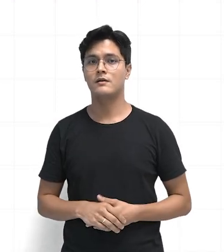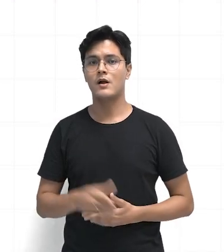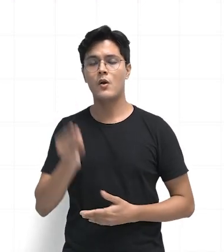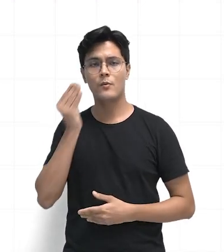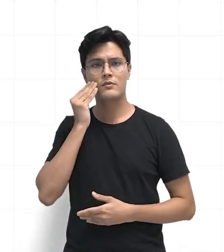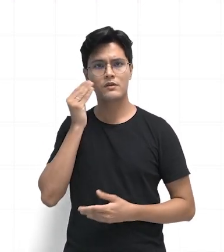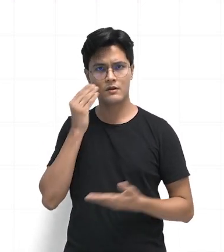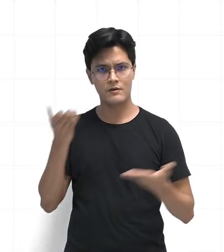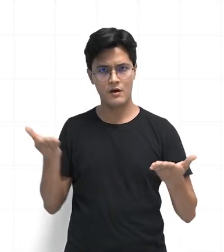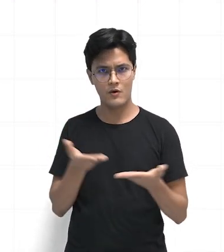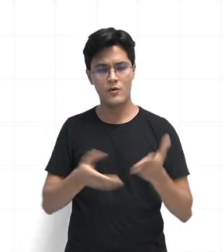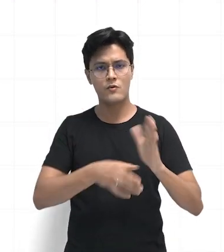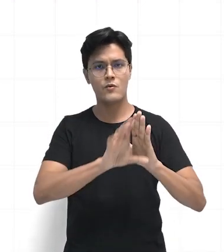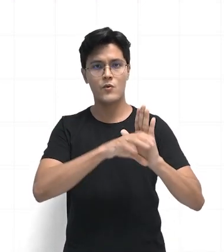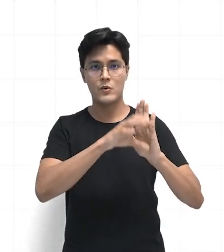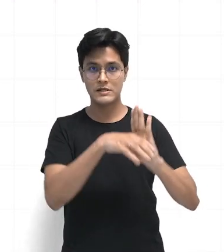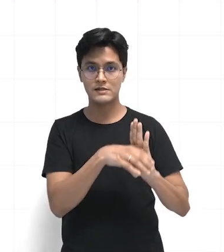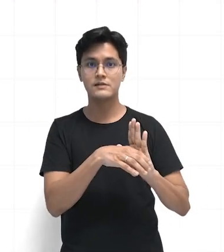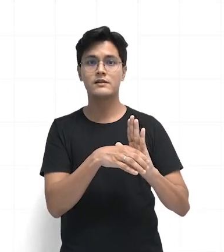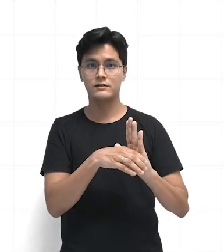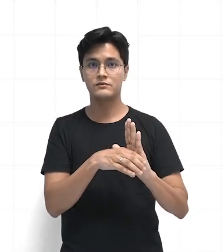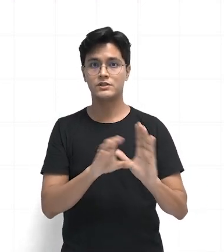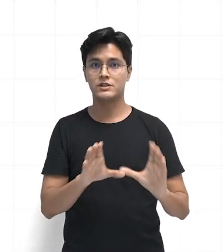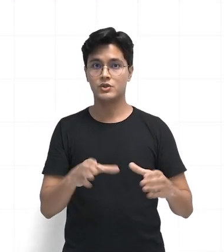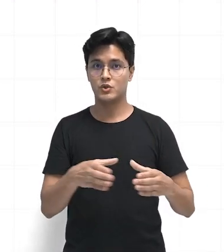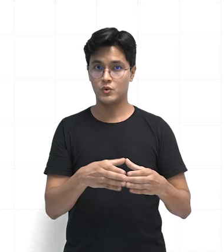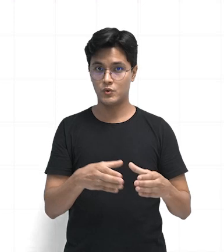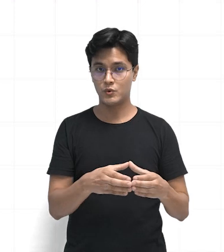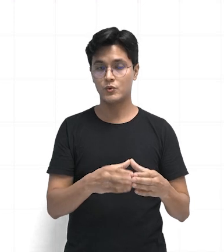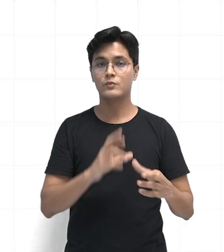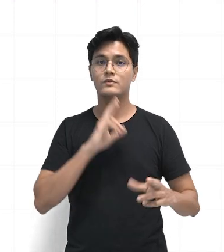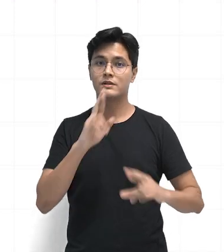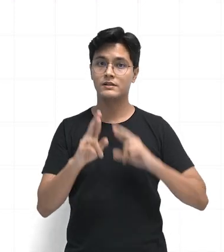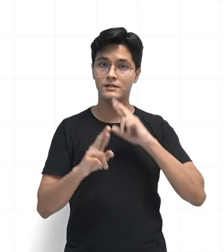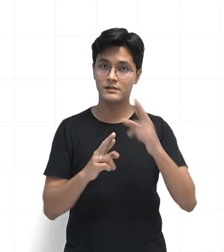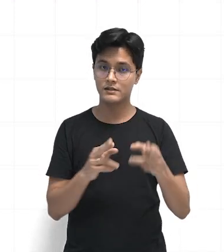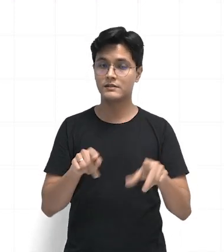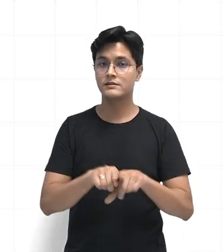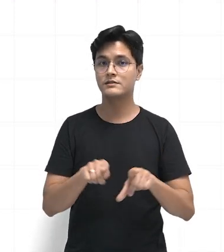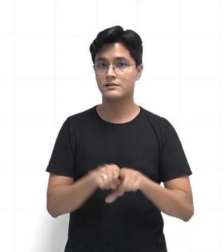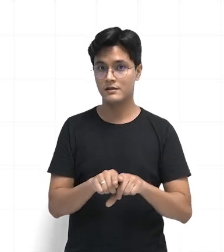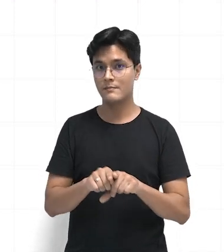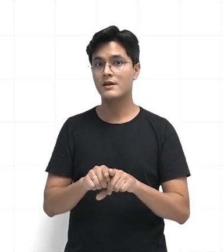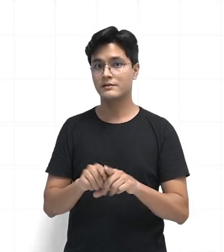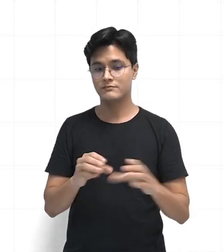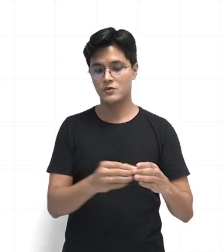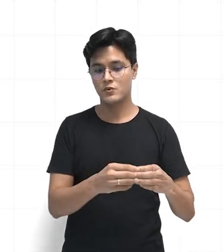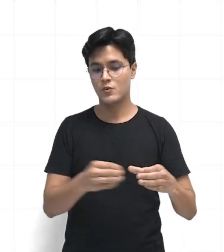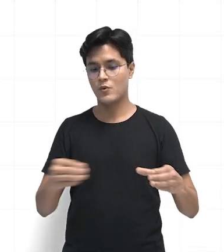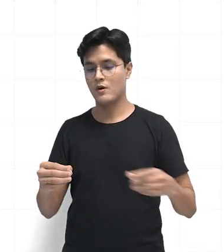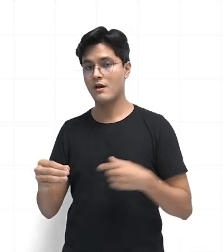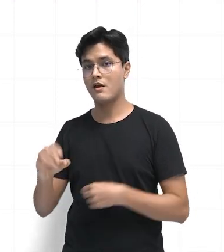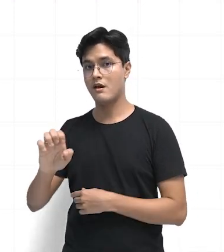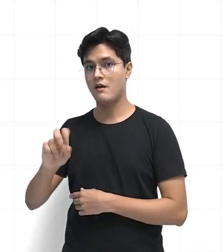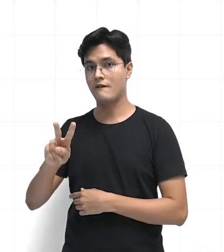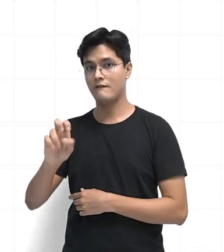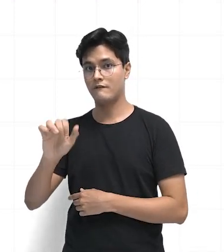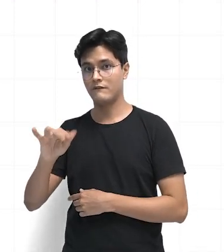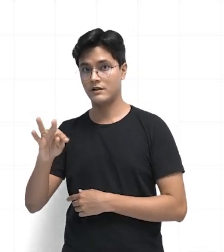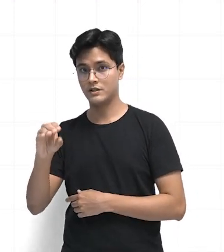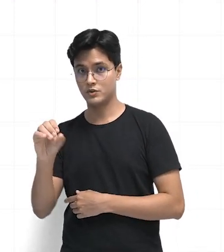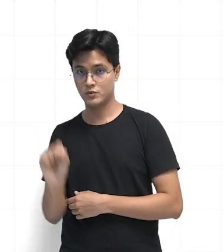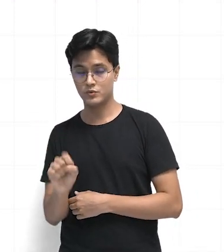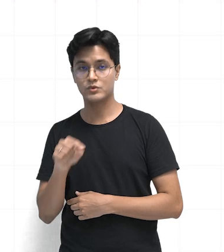agora trazer o conceito de espaço amostral e eventos. Espaço amostral é o conjunto